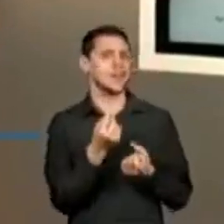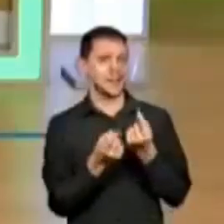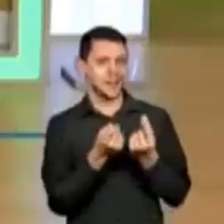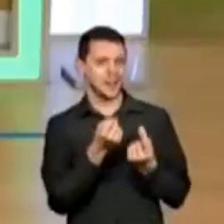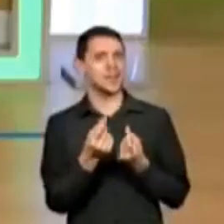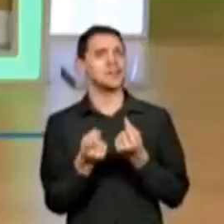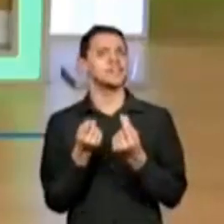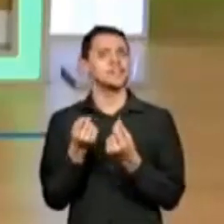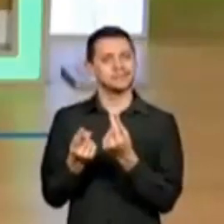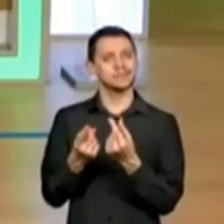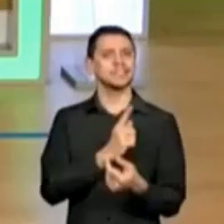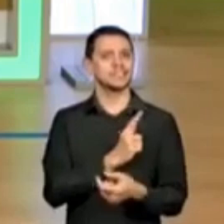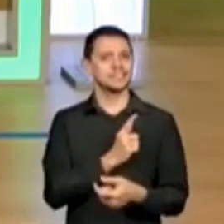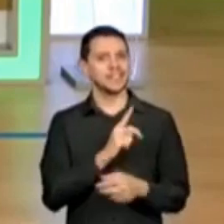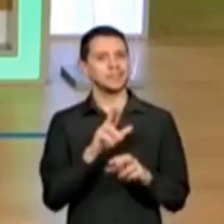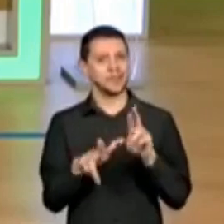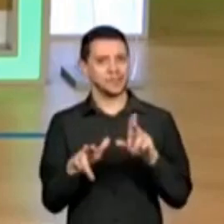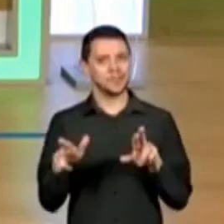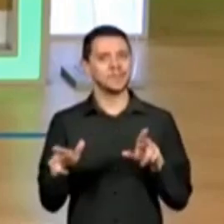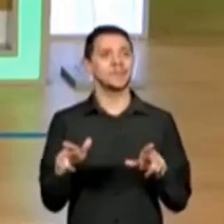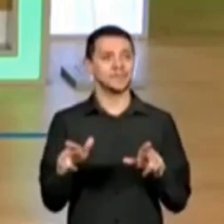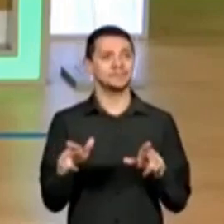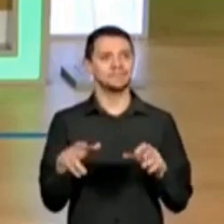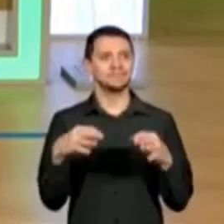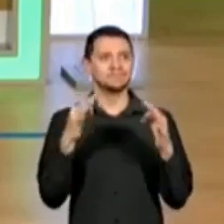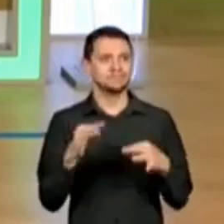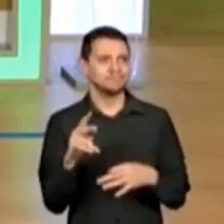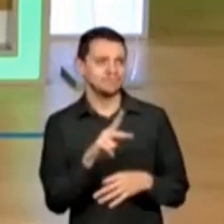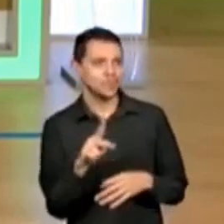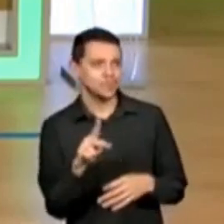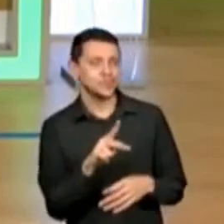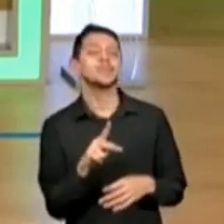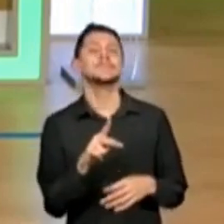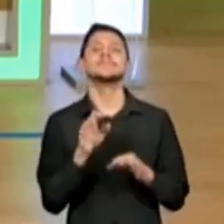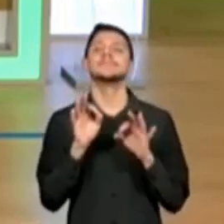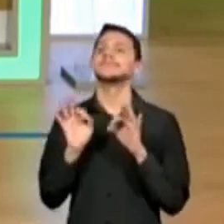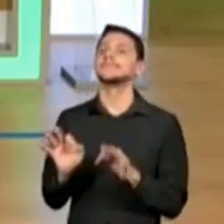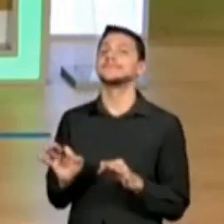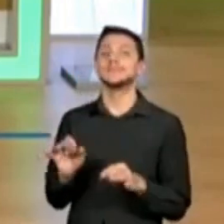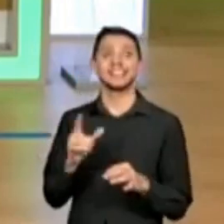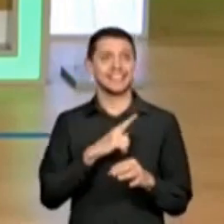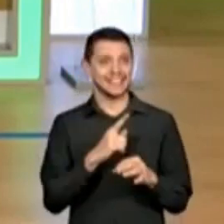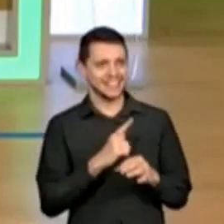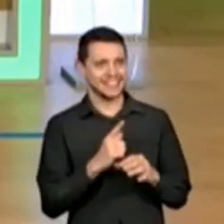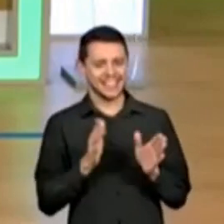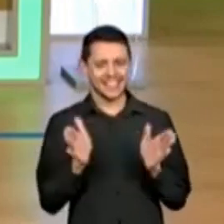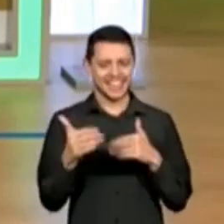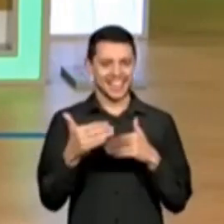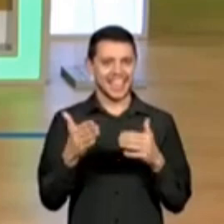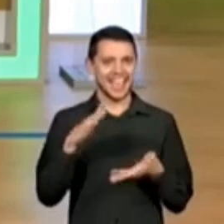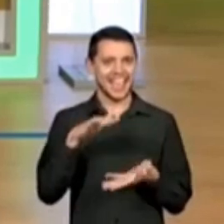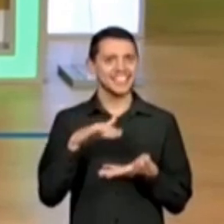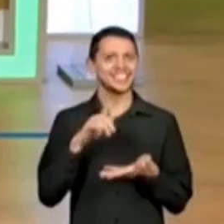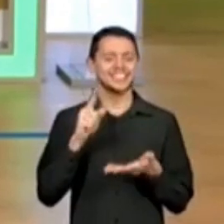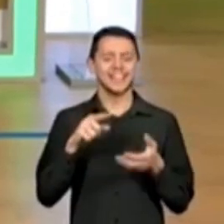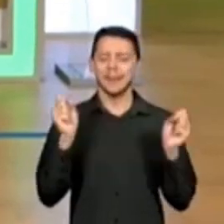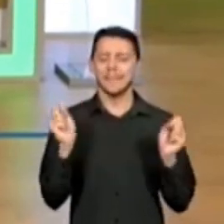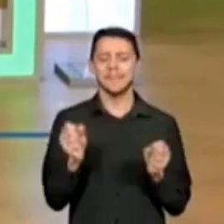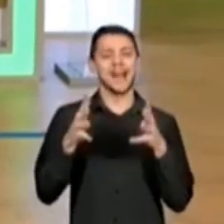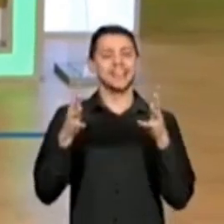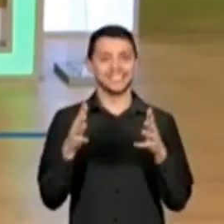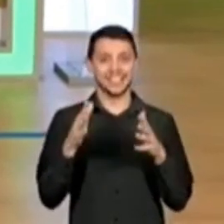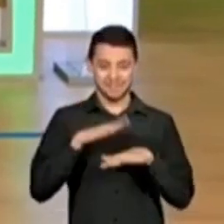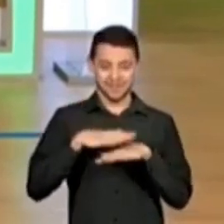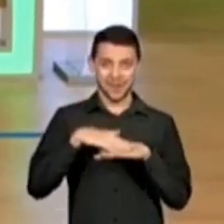Certo, Pro? Certo, Pro. E aí eu tenho uma caixinha. O que tem nessa caixinha? É uma caixinha mágica. Você quer fechar o olho e colocar a mão aqui,